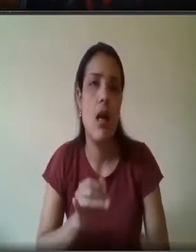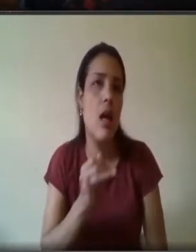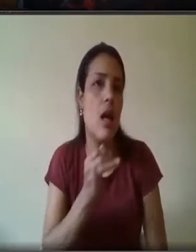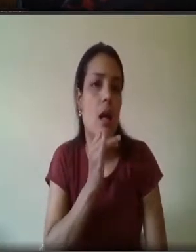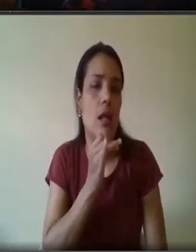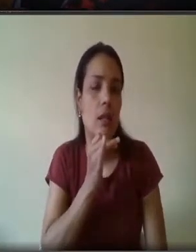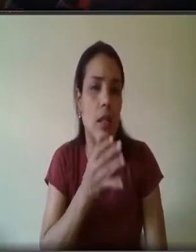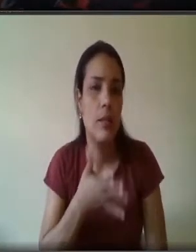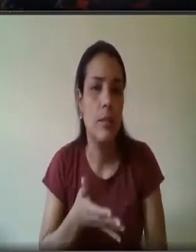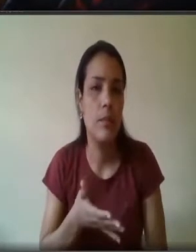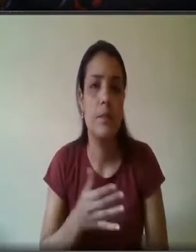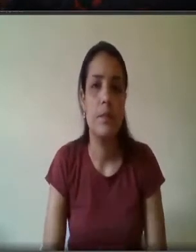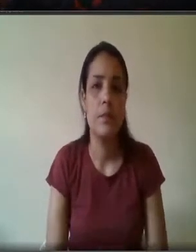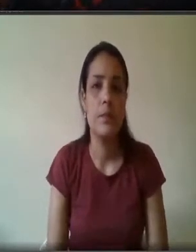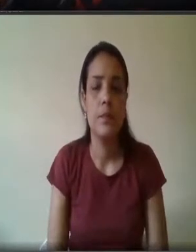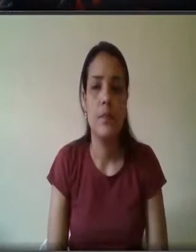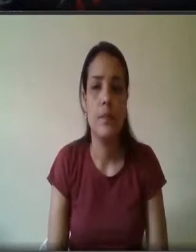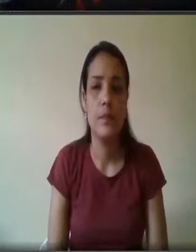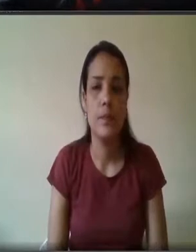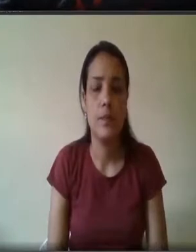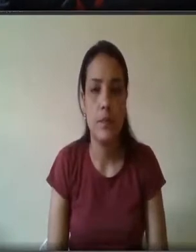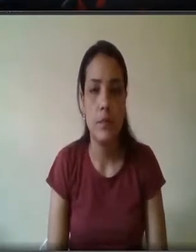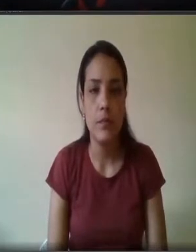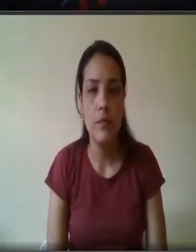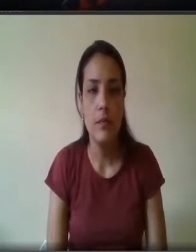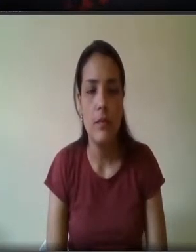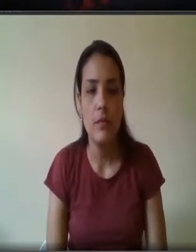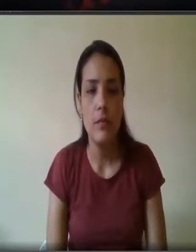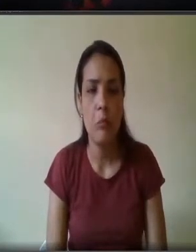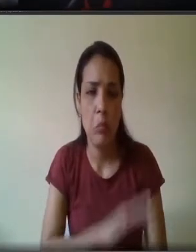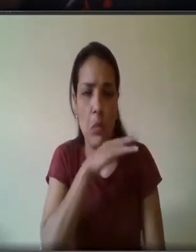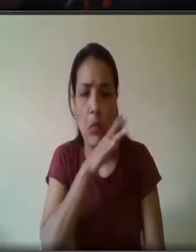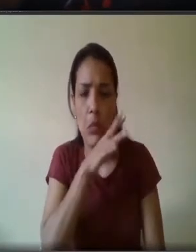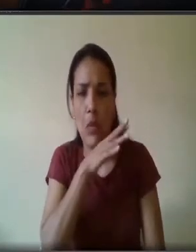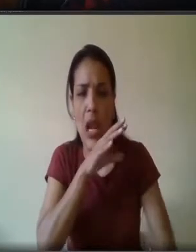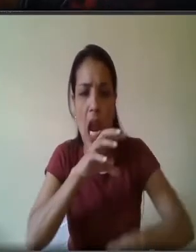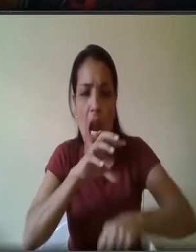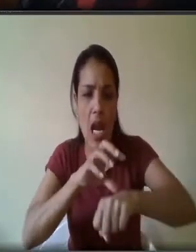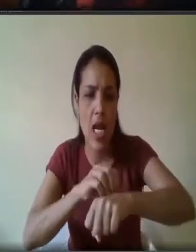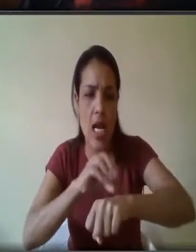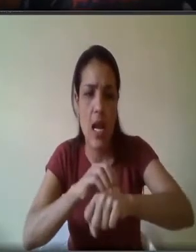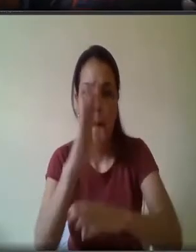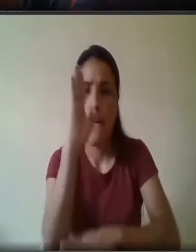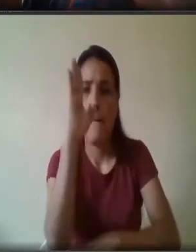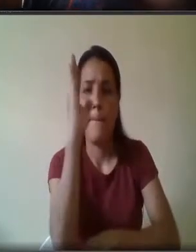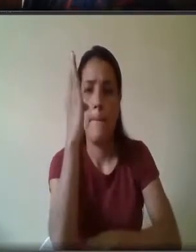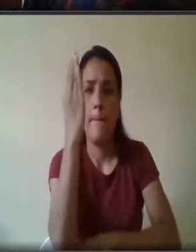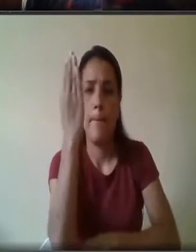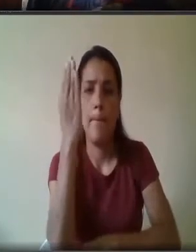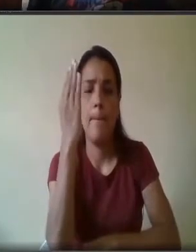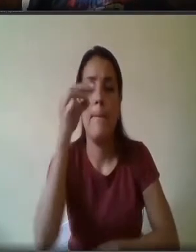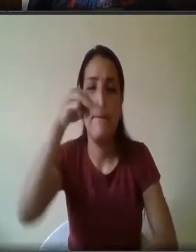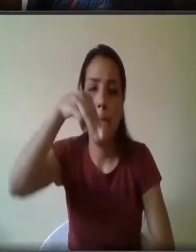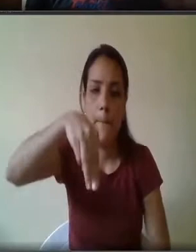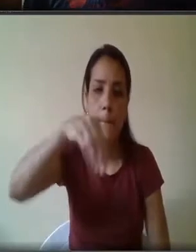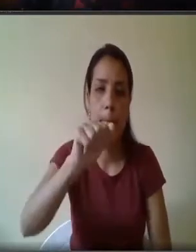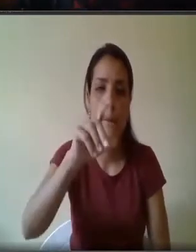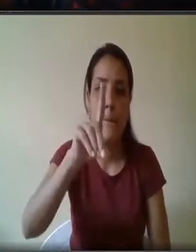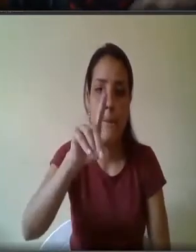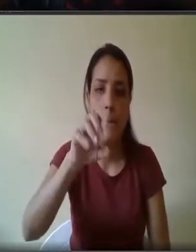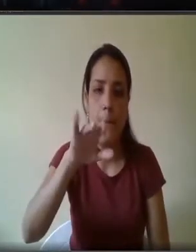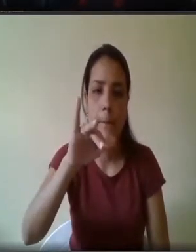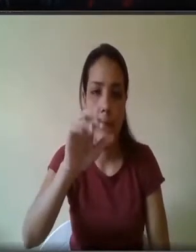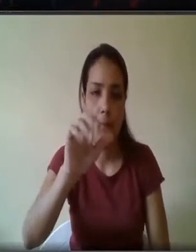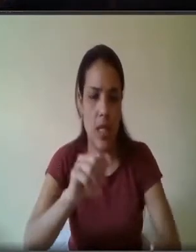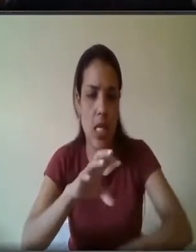castores, né, que roem, né, madeiras e acabam formando ali um dique. Acaba contribuindo